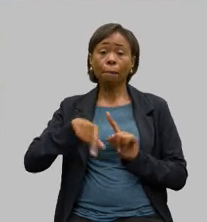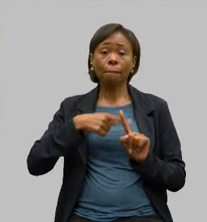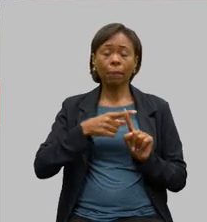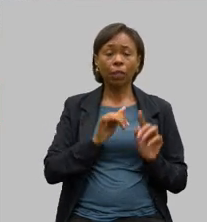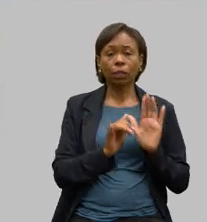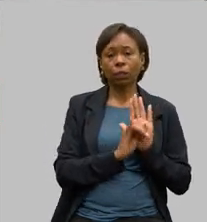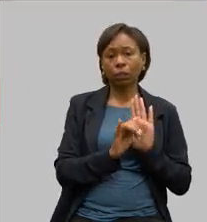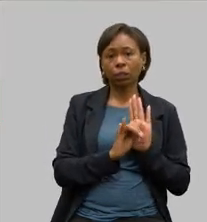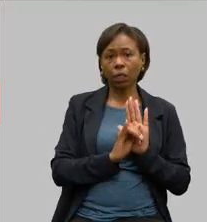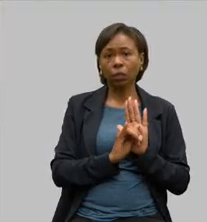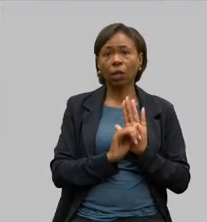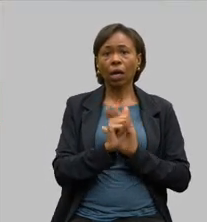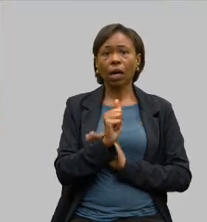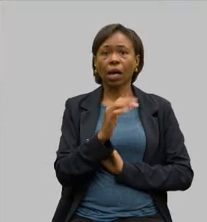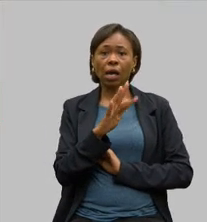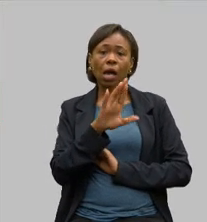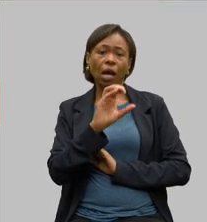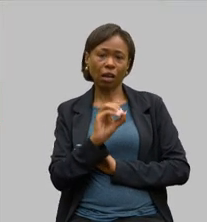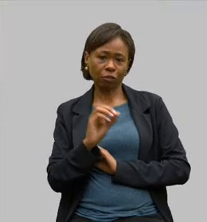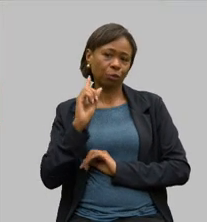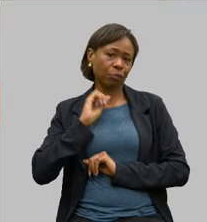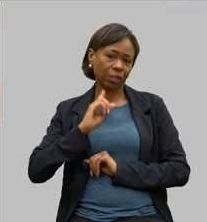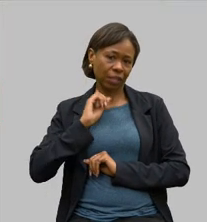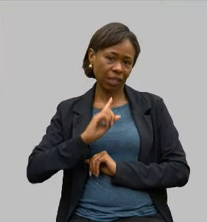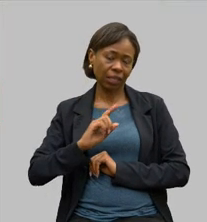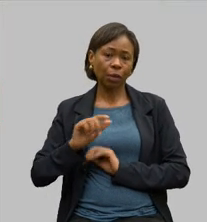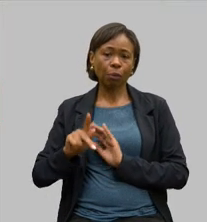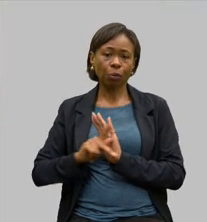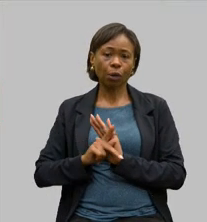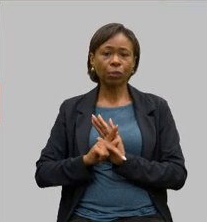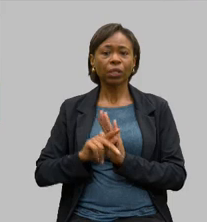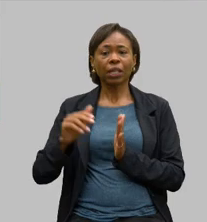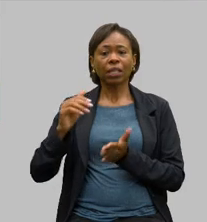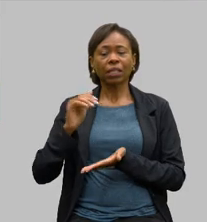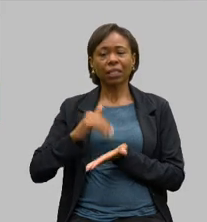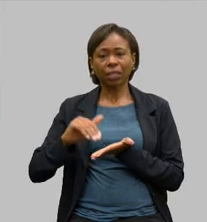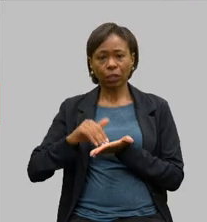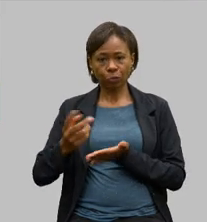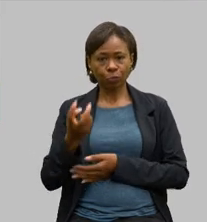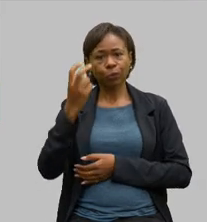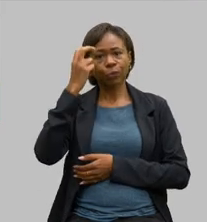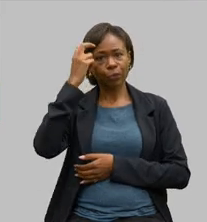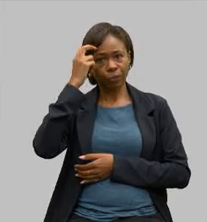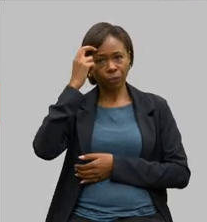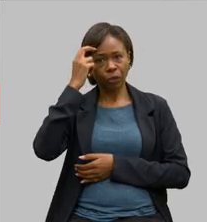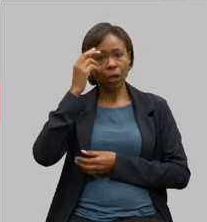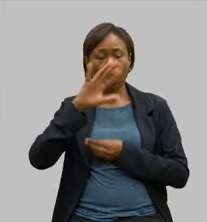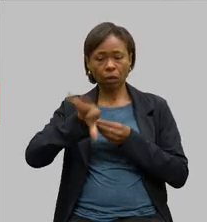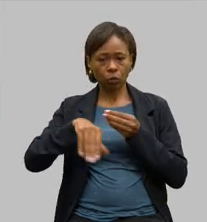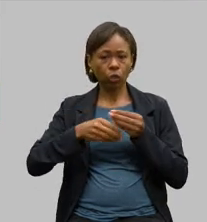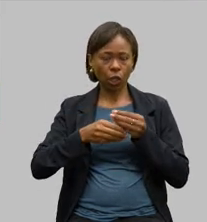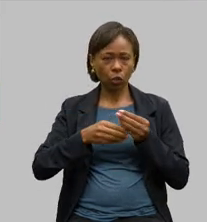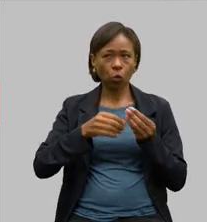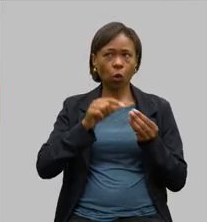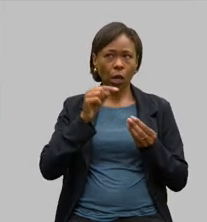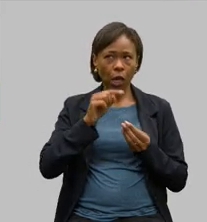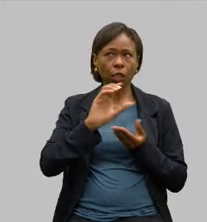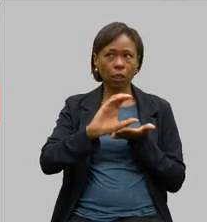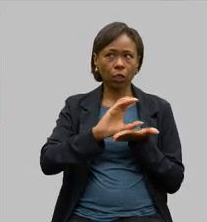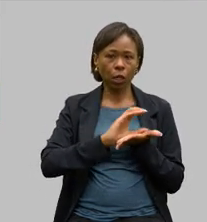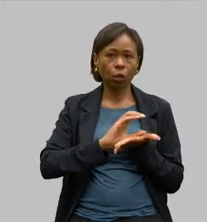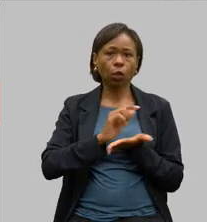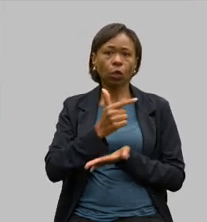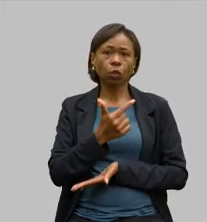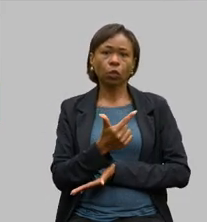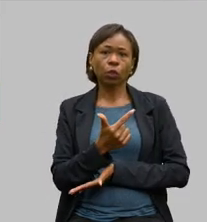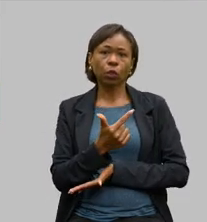da secut complementando e o deput esse e edital da deputada que foi 325 52.000 nós